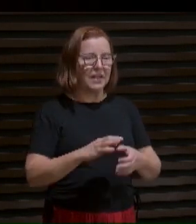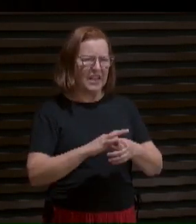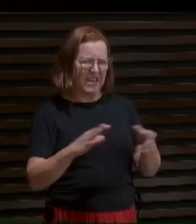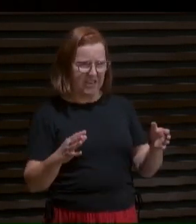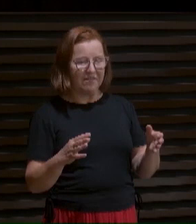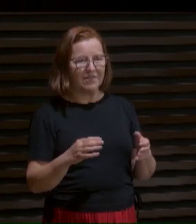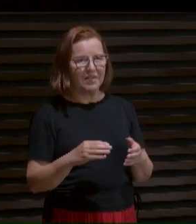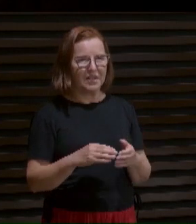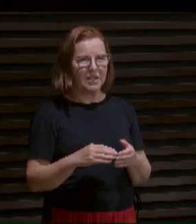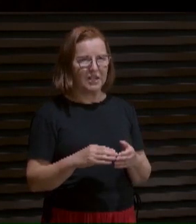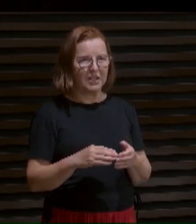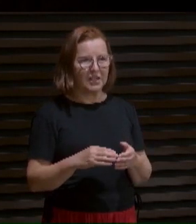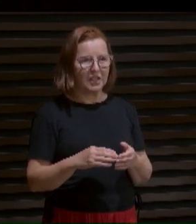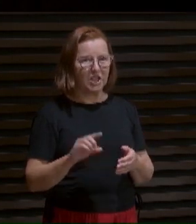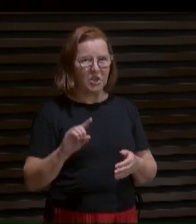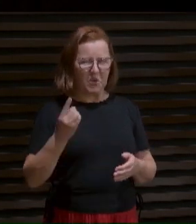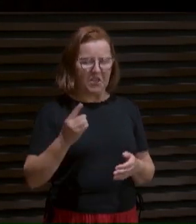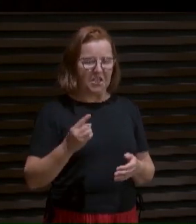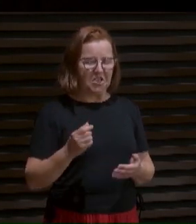próprios costumes.